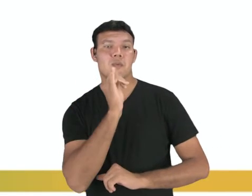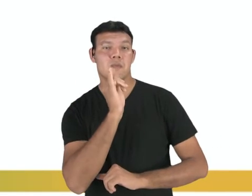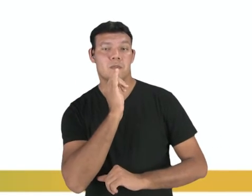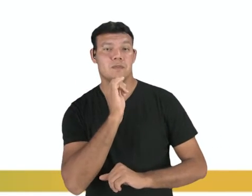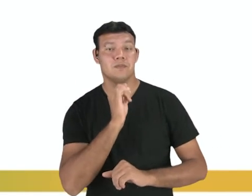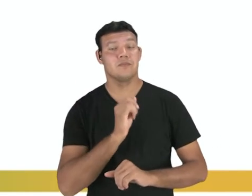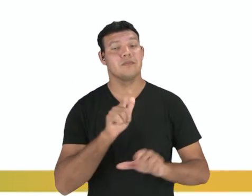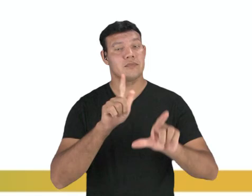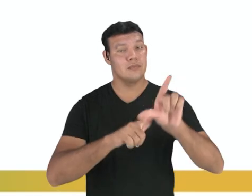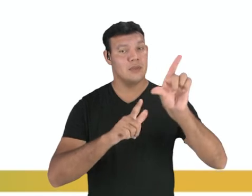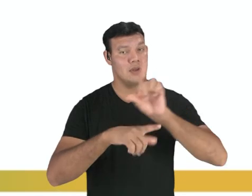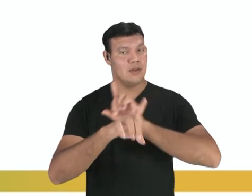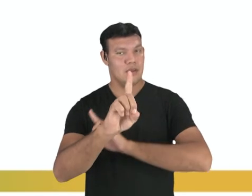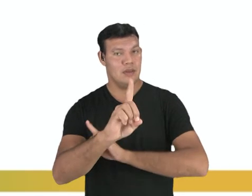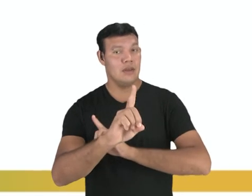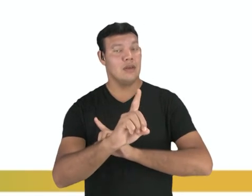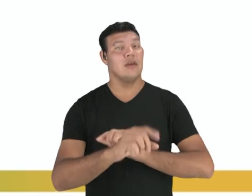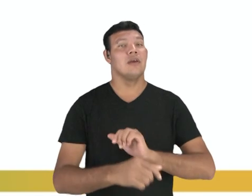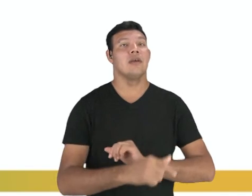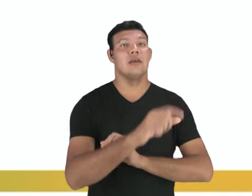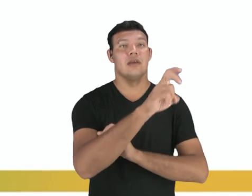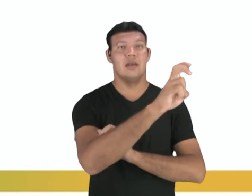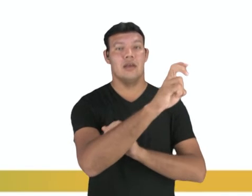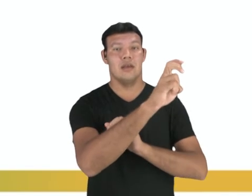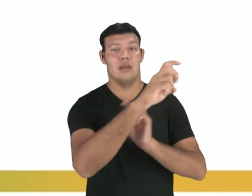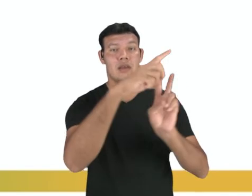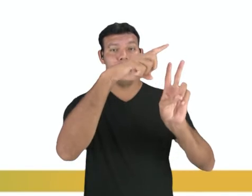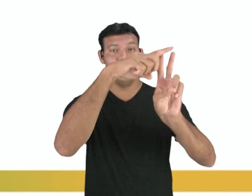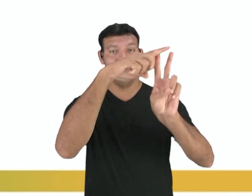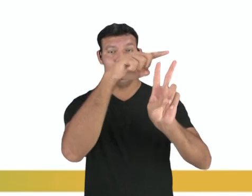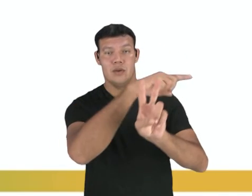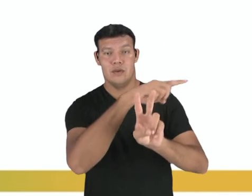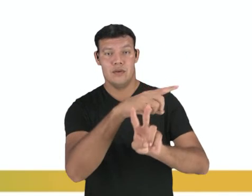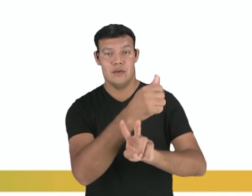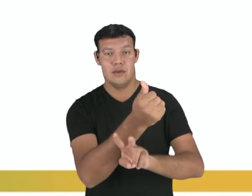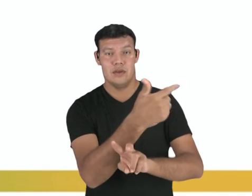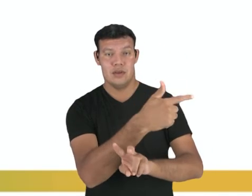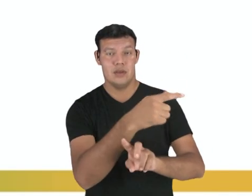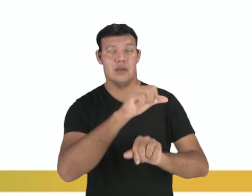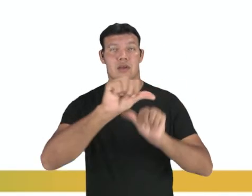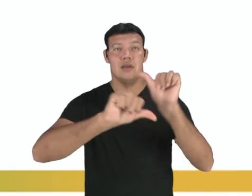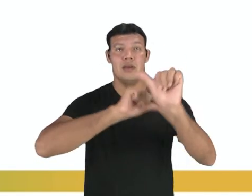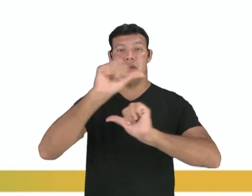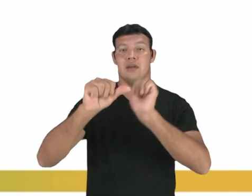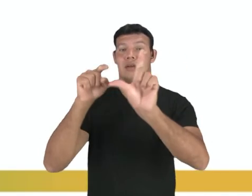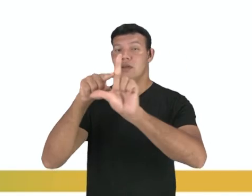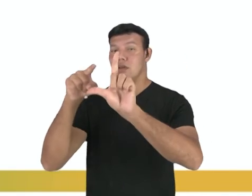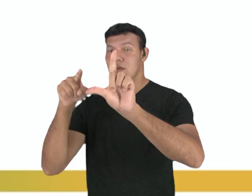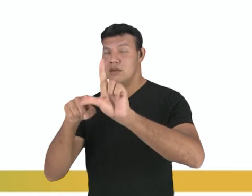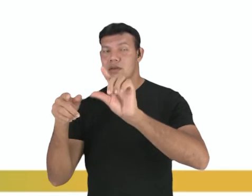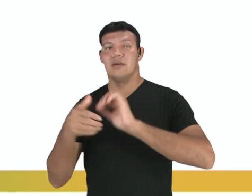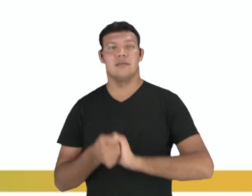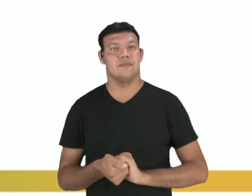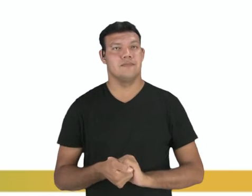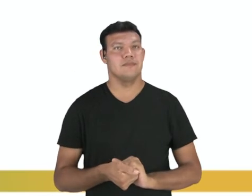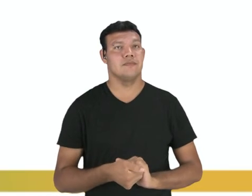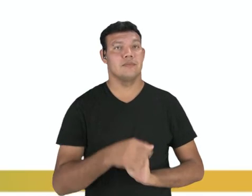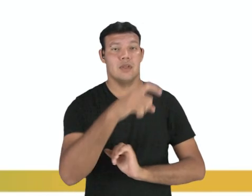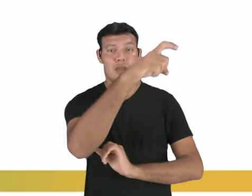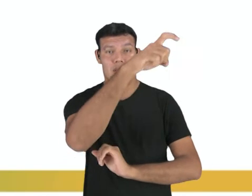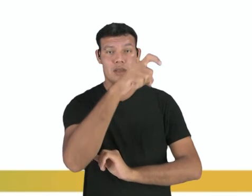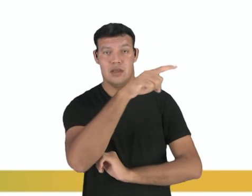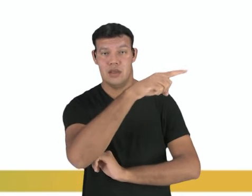exemplo na letra D converta 5 pi sobre 12 em graus tá então aí nós vamos ter